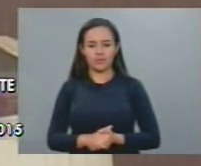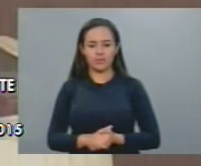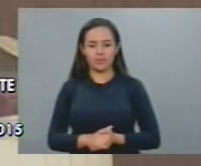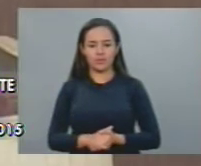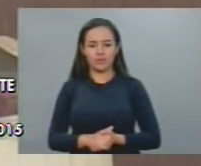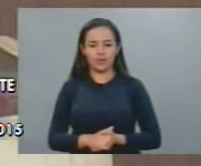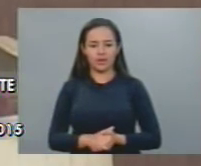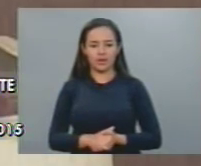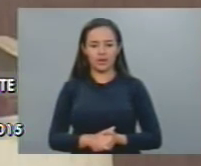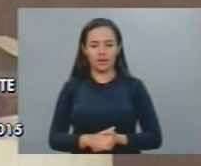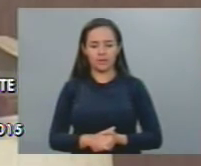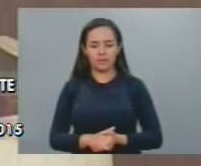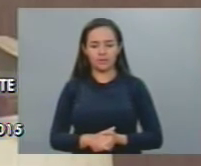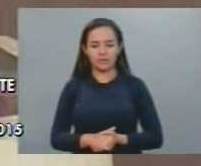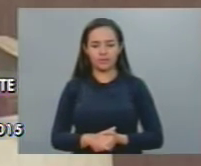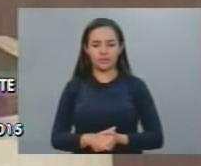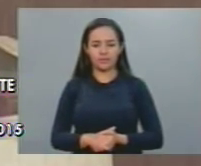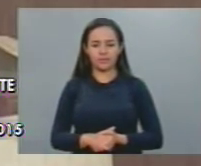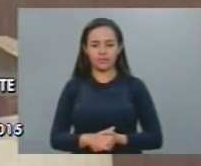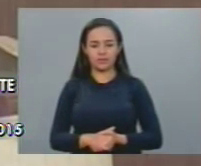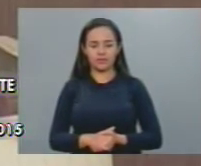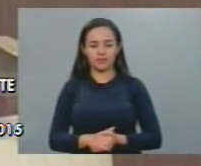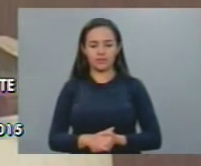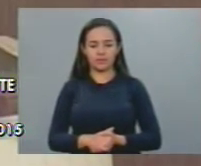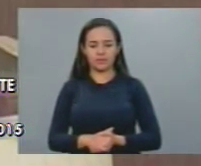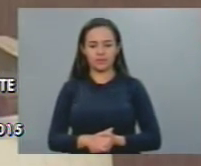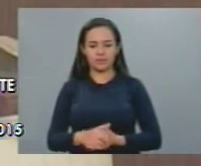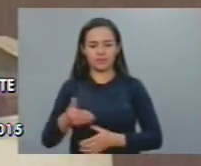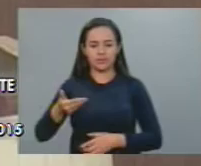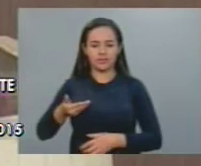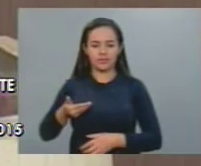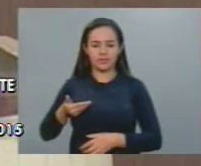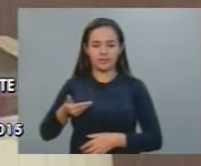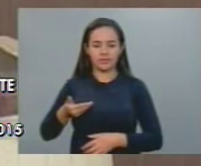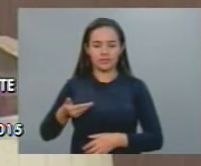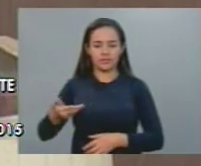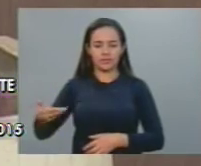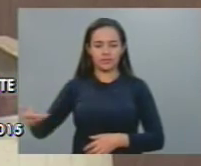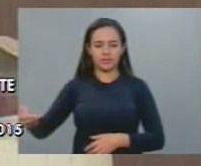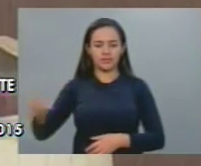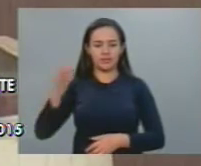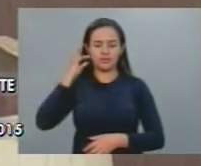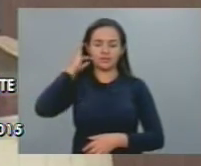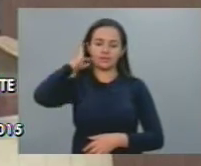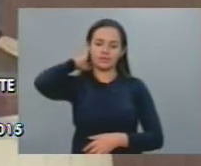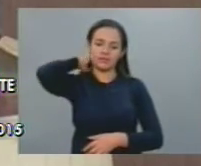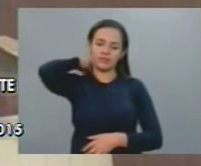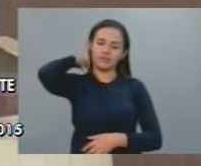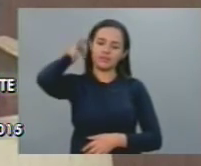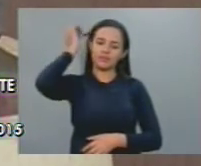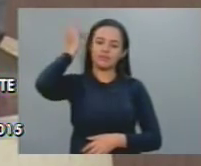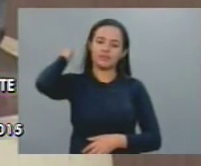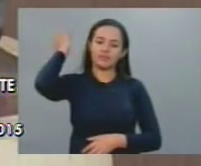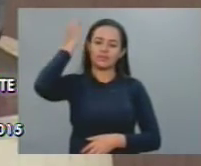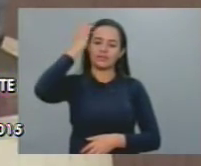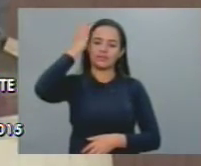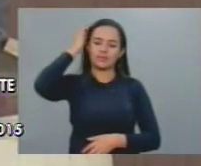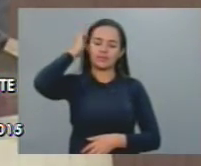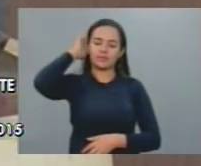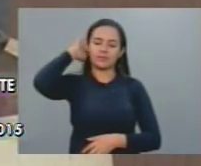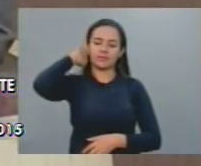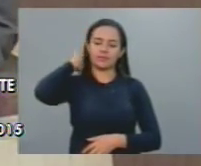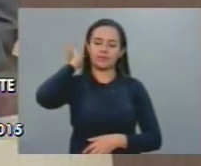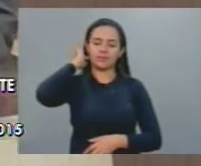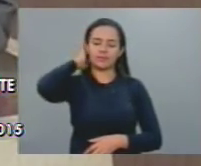ambiente. Eu queria... Deputado, para concluir, Vossa Excelência está aniversariando. Pronto. Portanto, eu